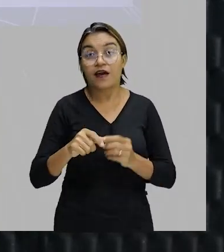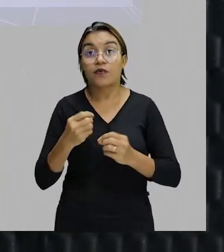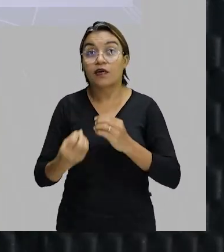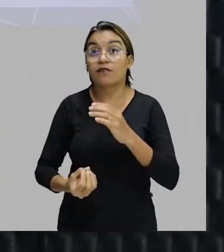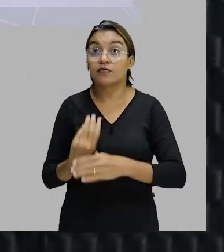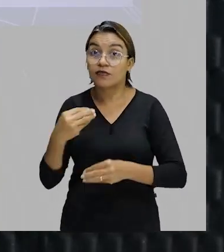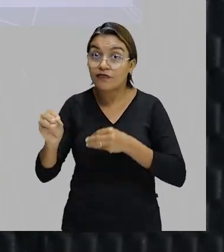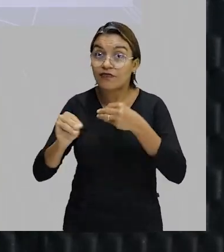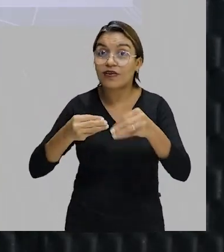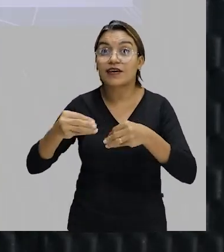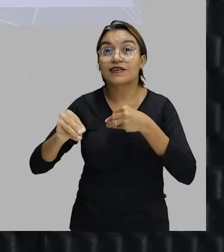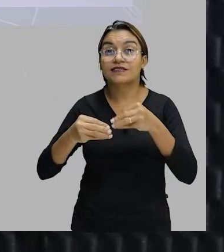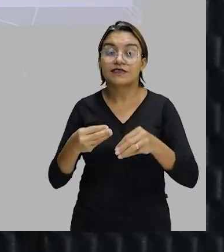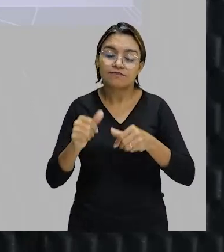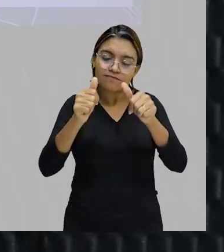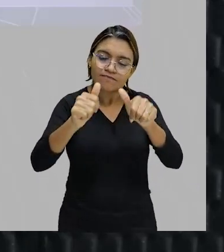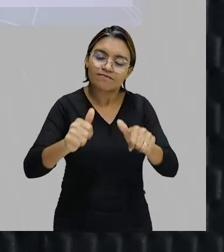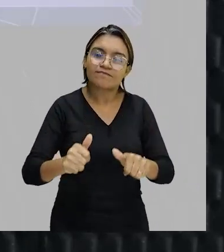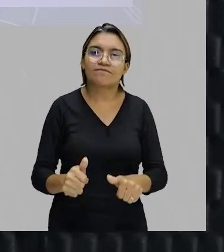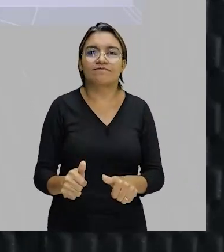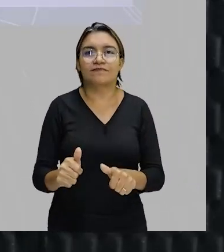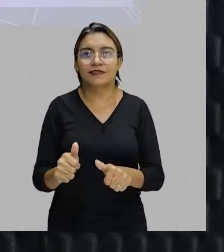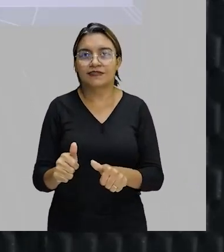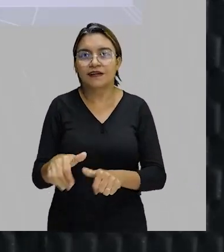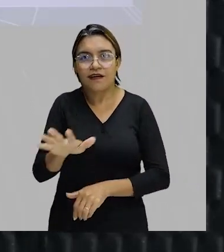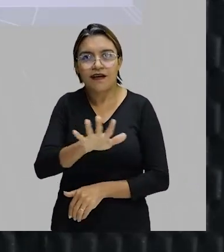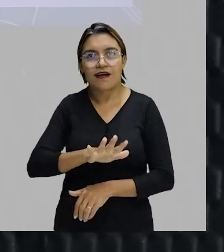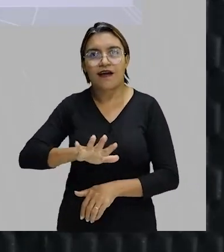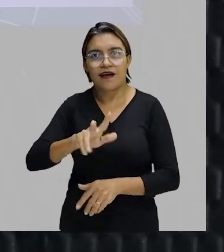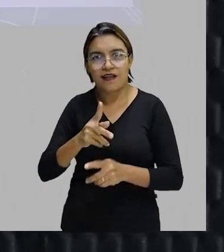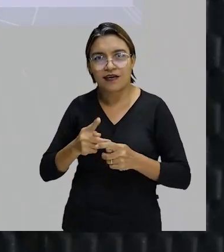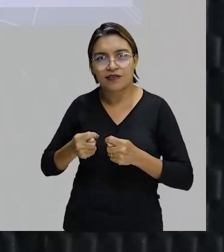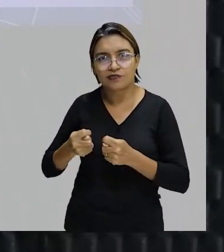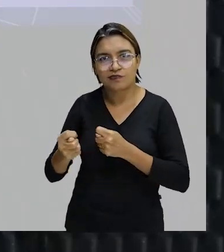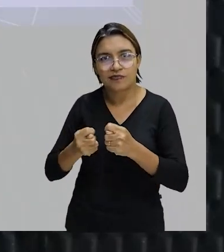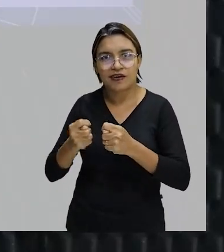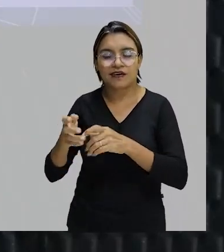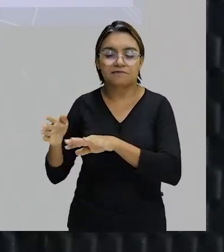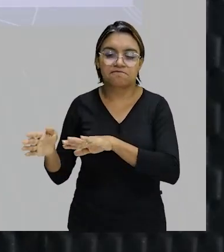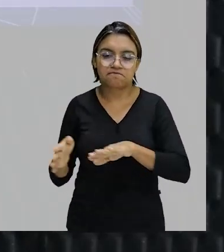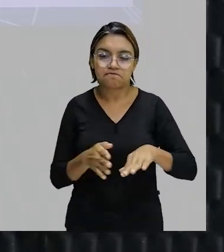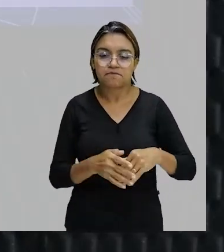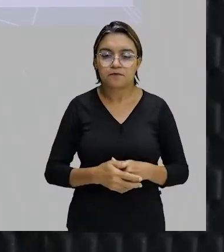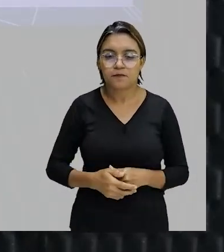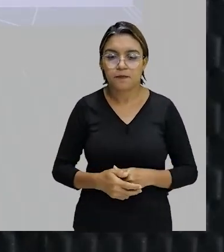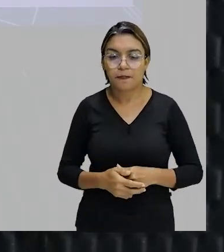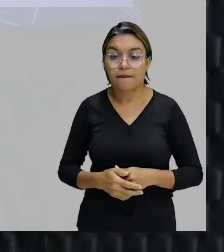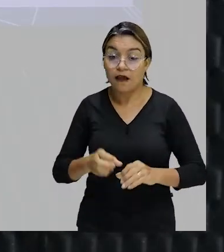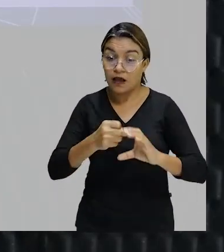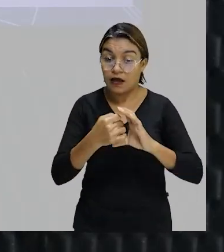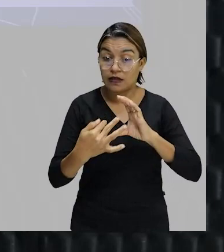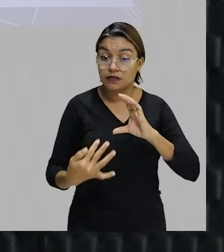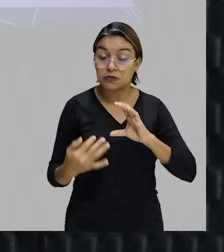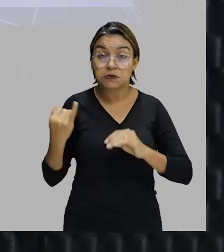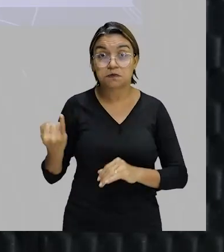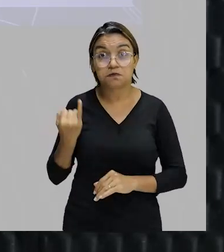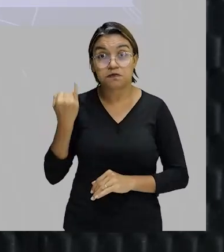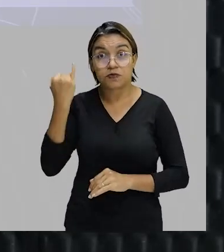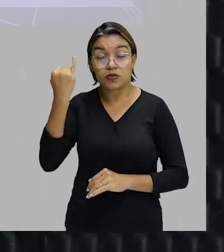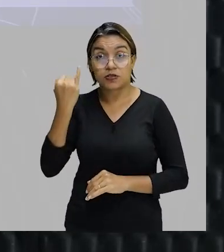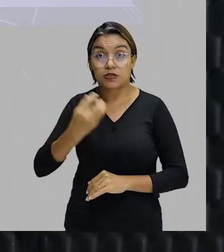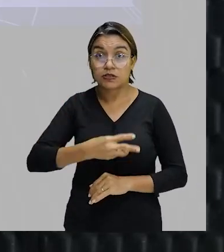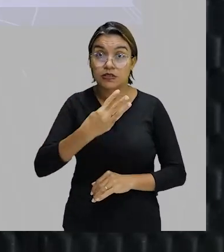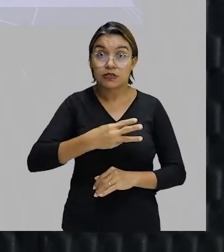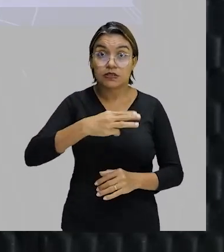produção flexível, analisando o mercado, galera. Beleza, galera? E como eu te disse, uma característica importante da